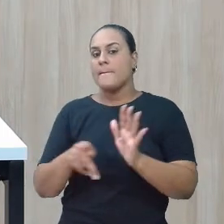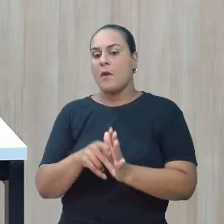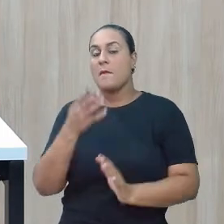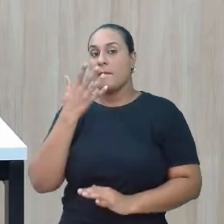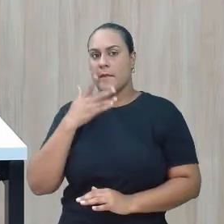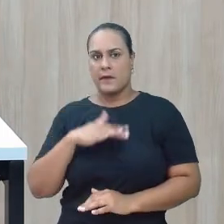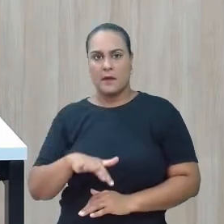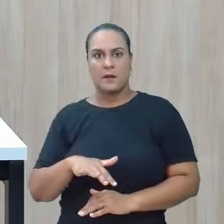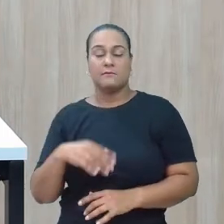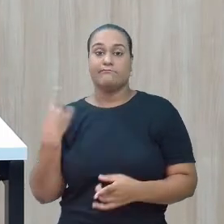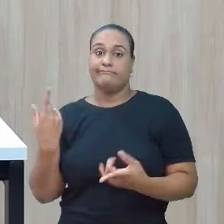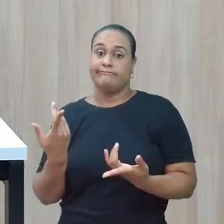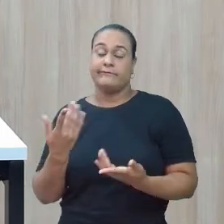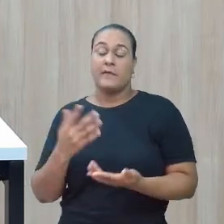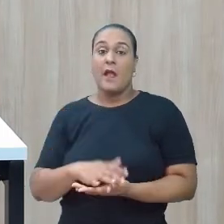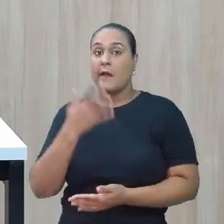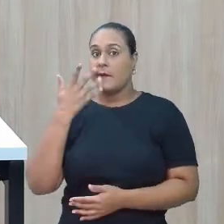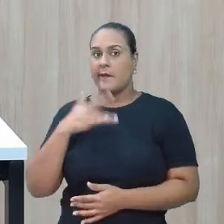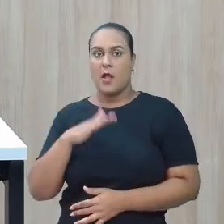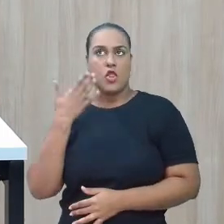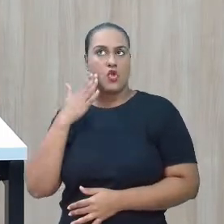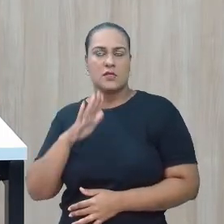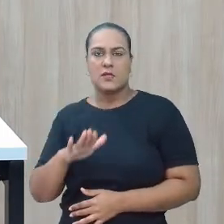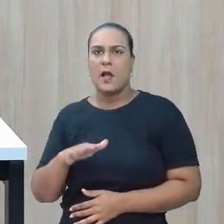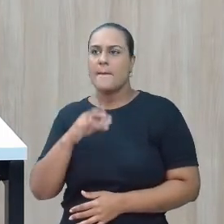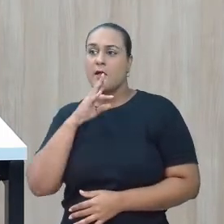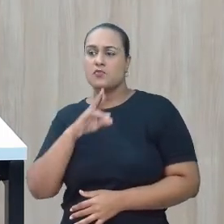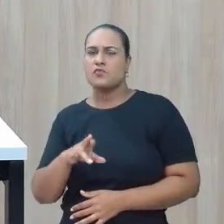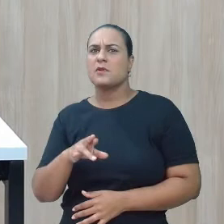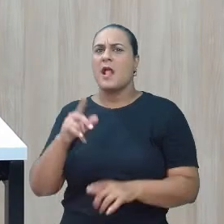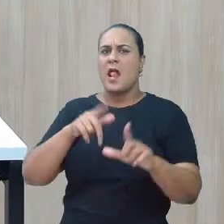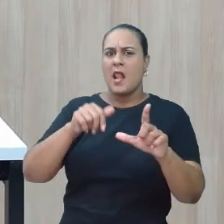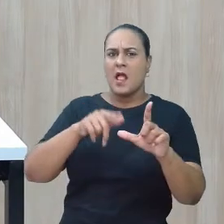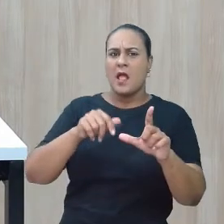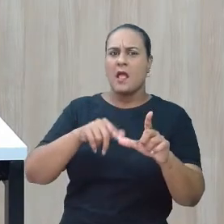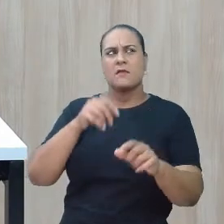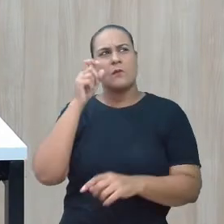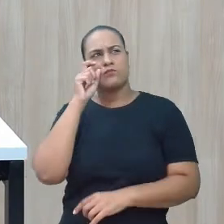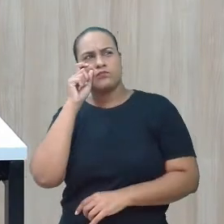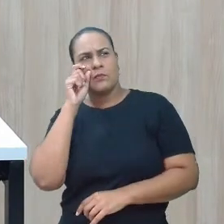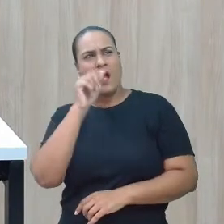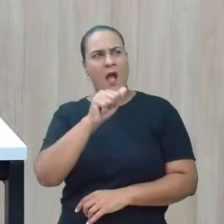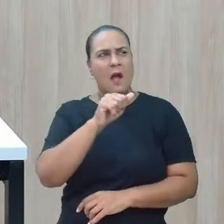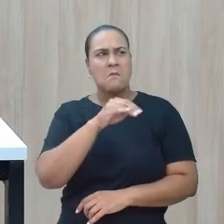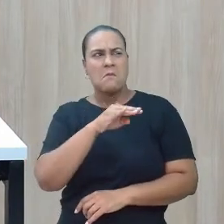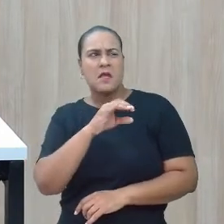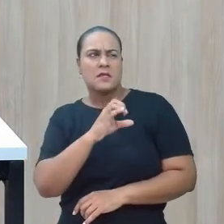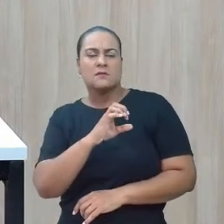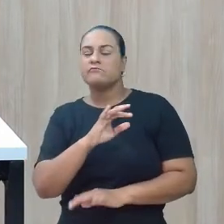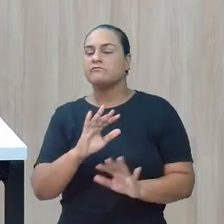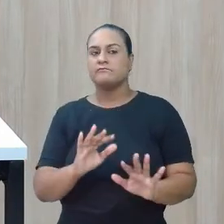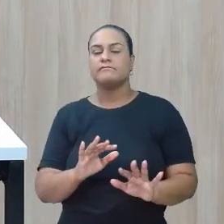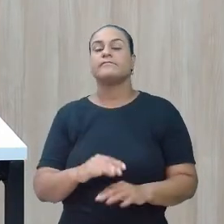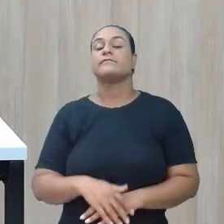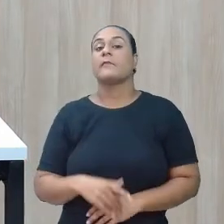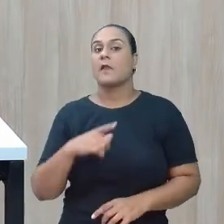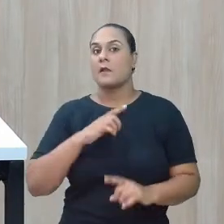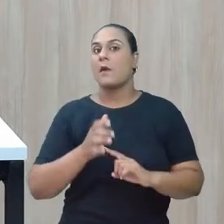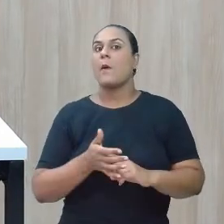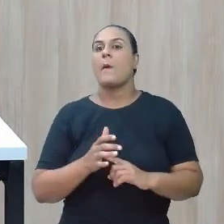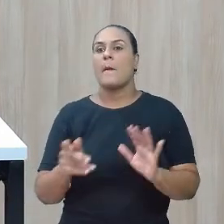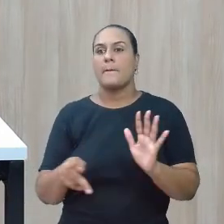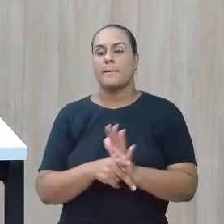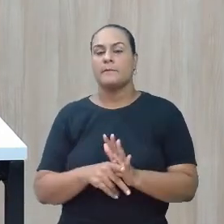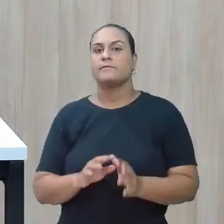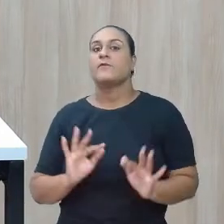não sabe dizer as letras, né? E também não vai poder escolher bem. Então, existem equipamentos. E aí, no